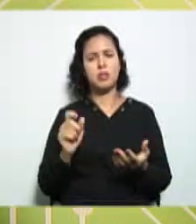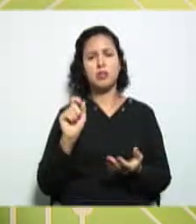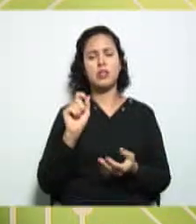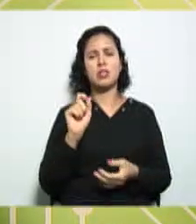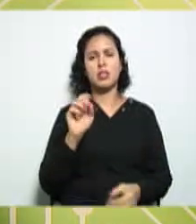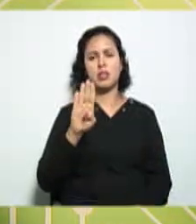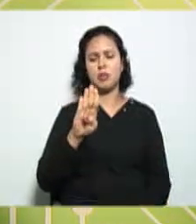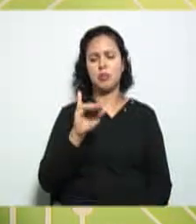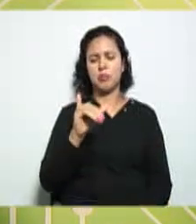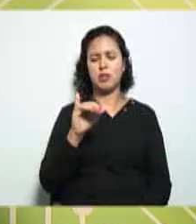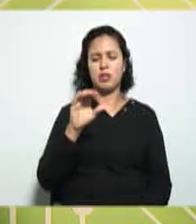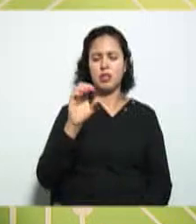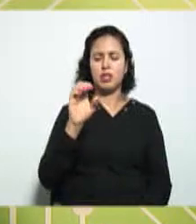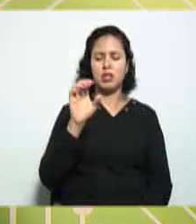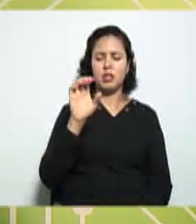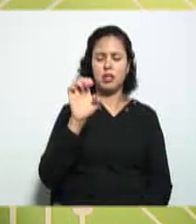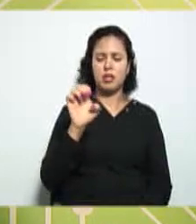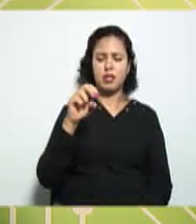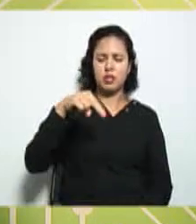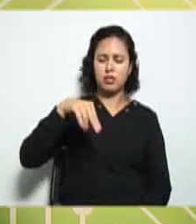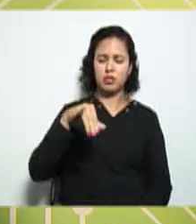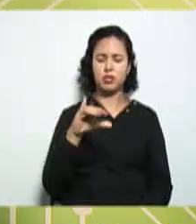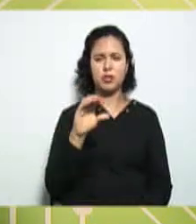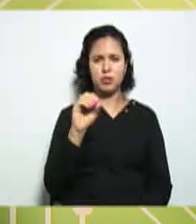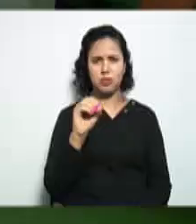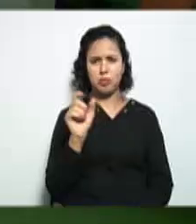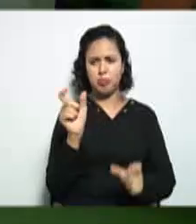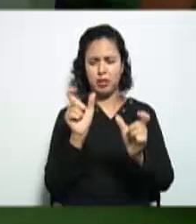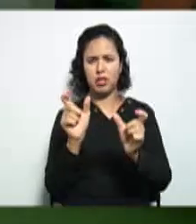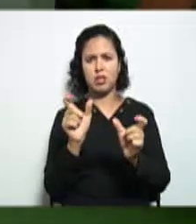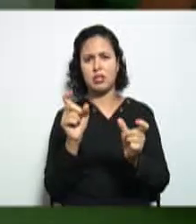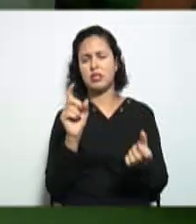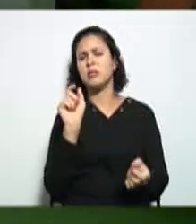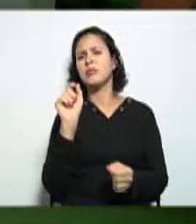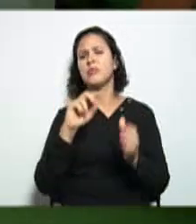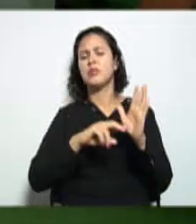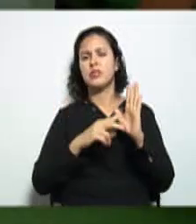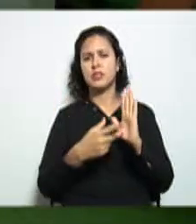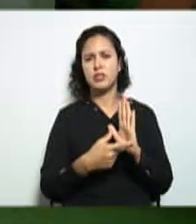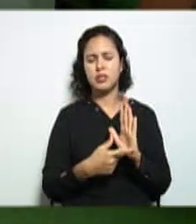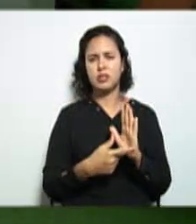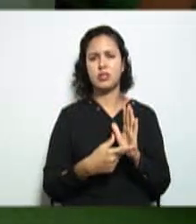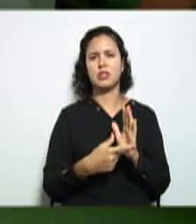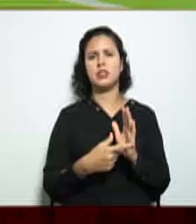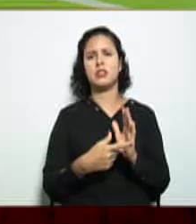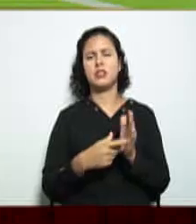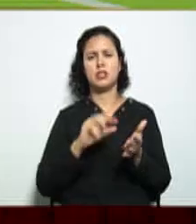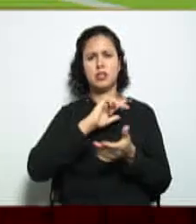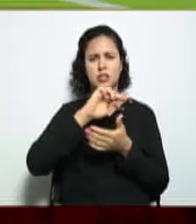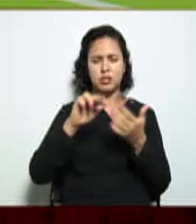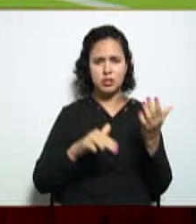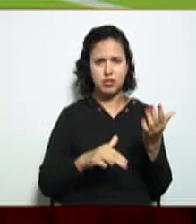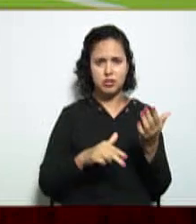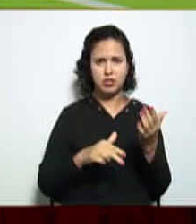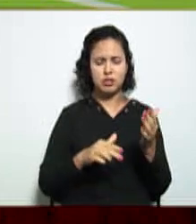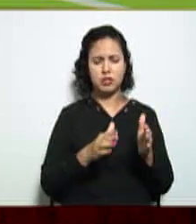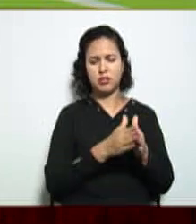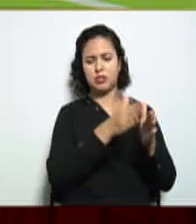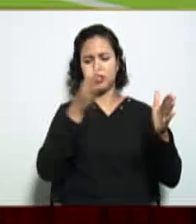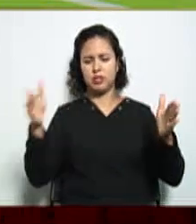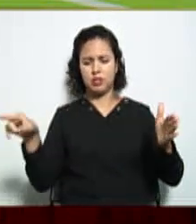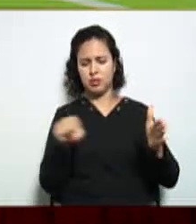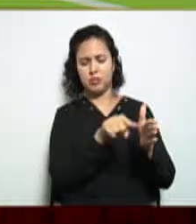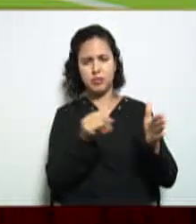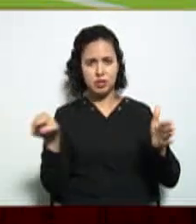biênio? Que várias coisas são essas? Não é? Várias coisas. Período? Que período? Não